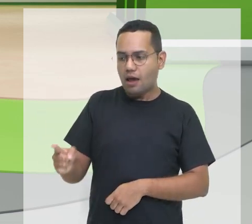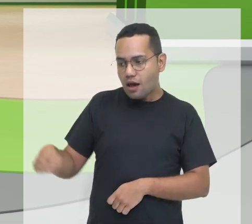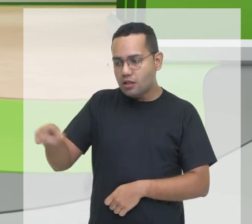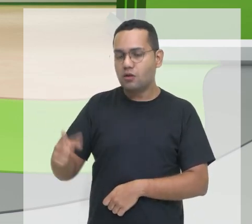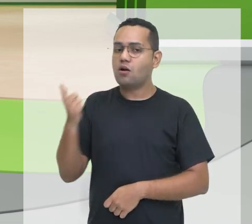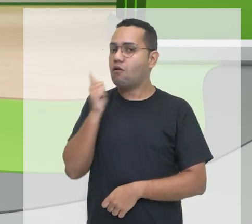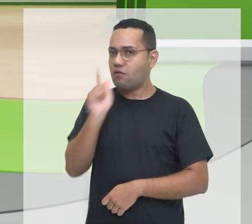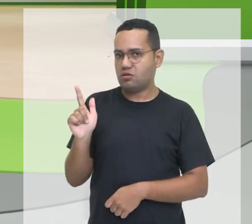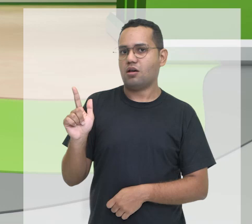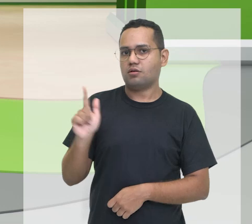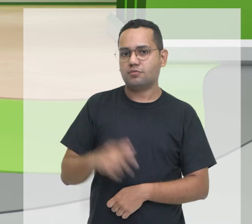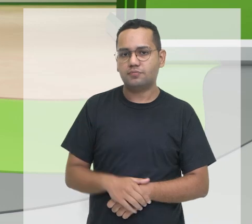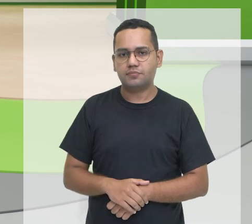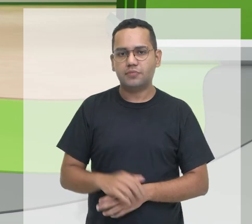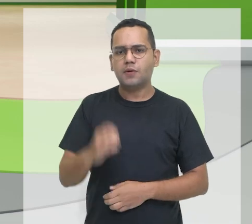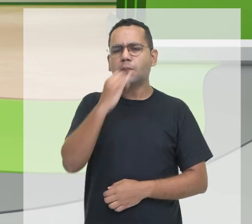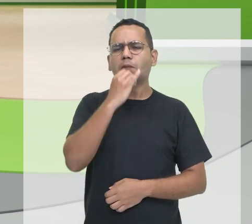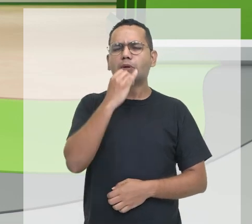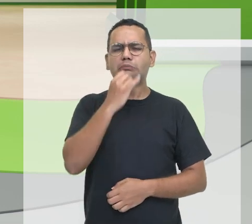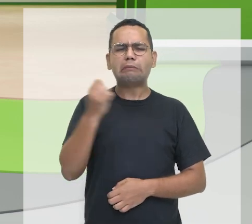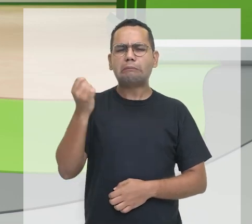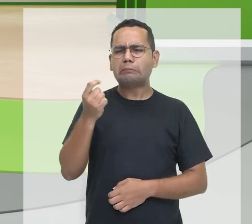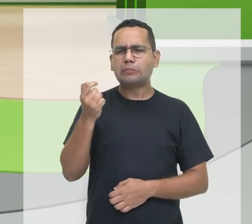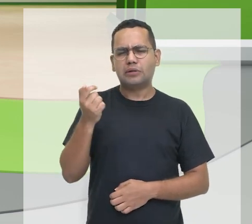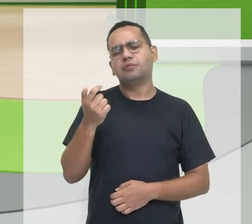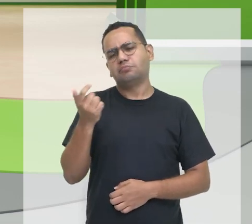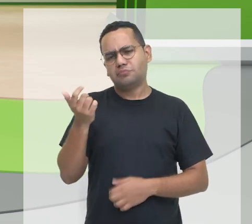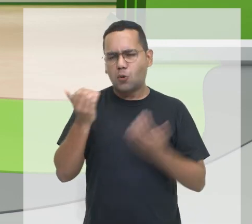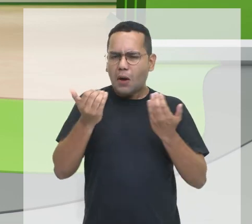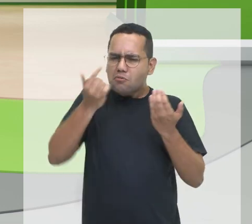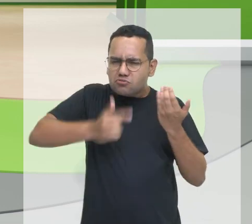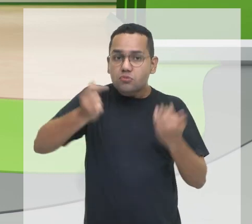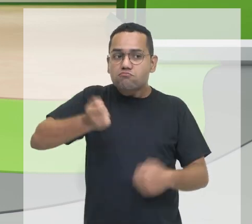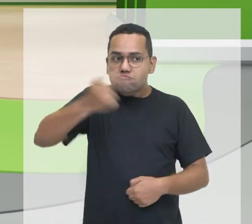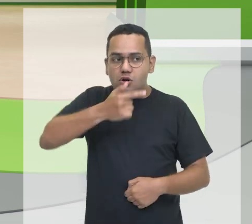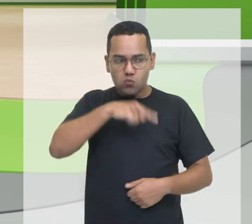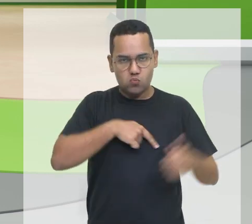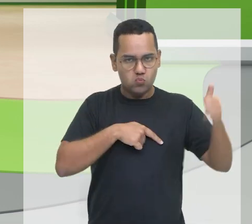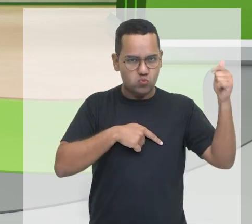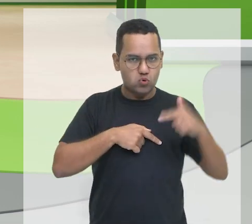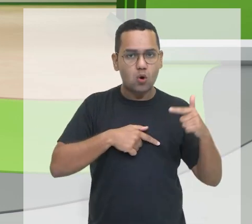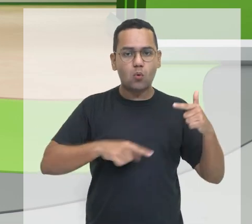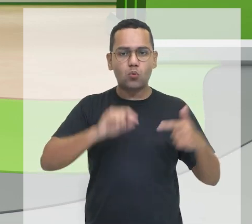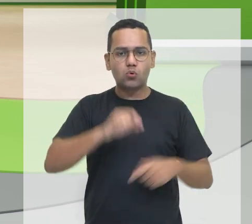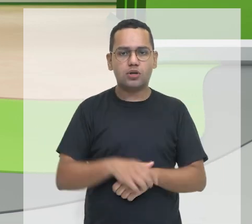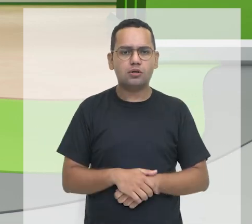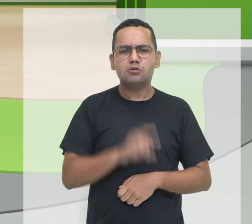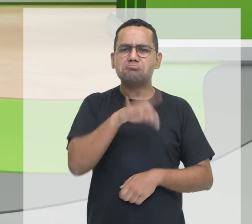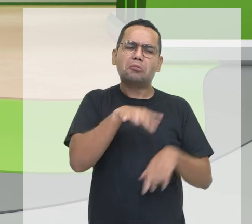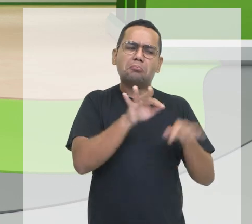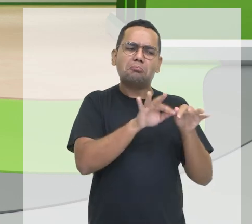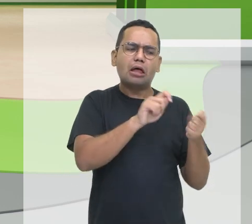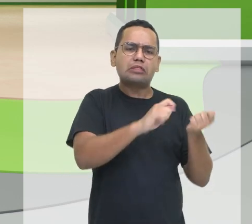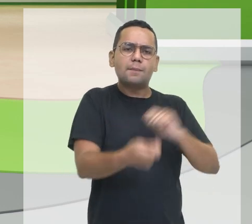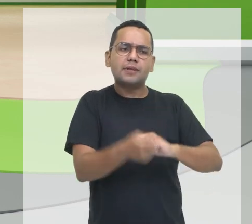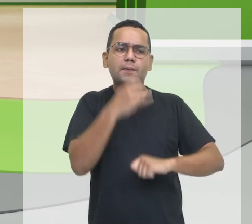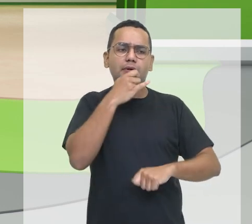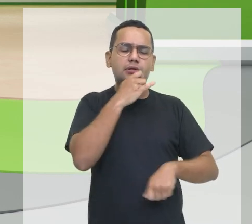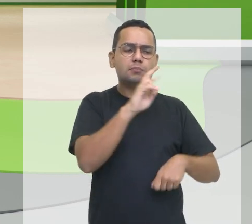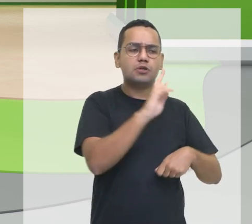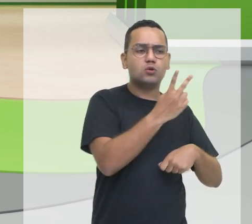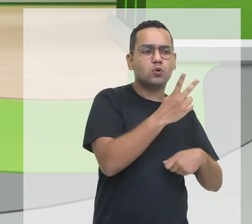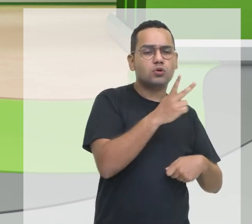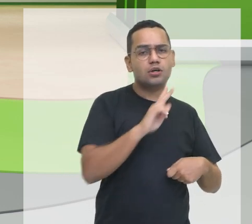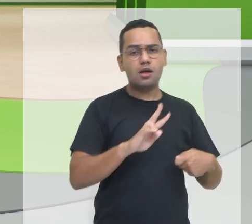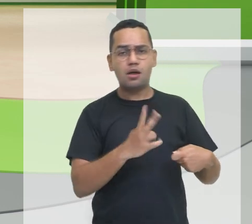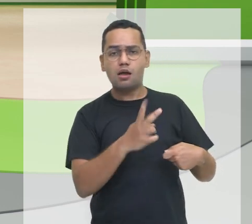conseguem fazer isso. O nosso Sol, para efeito de curiosidade, ele só consegue transformar hidrogênio em hélio. Ele não consegue